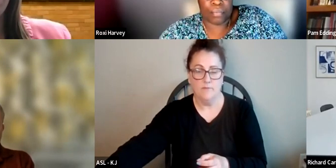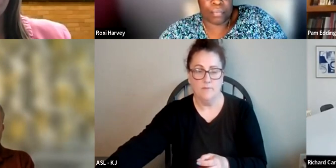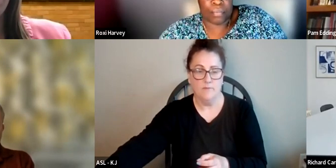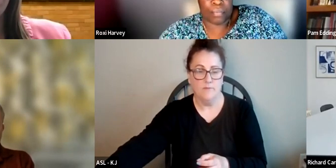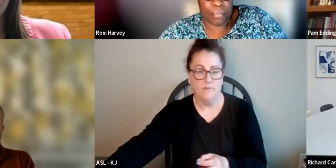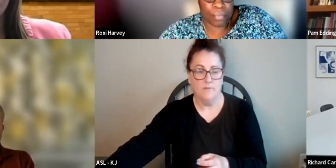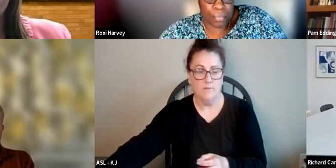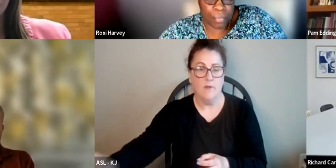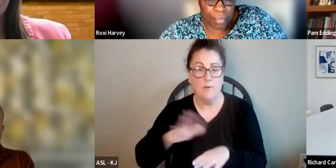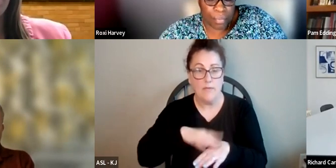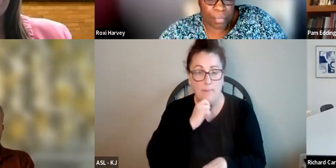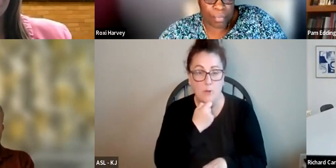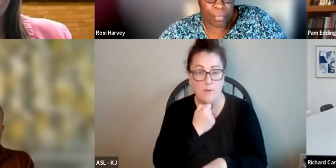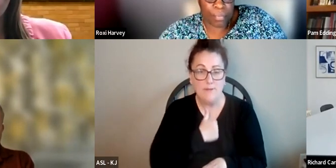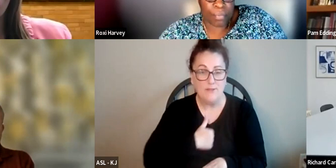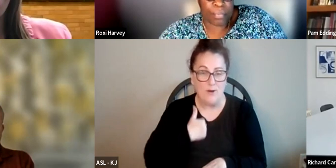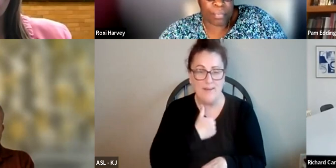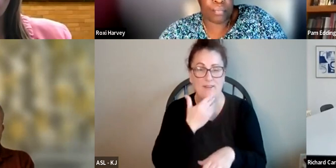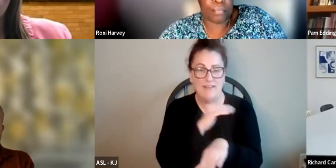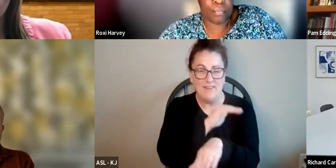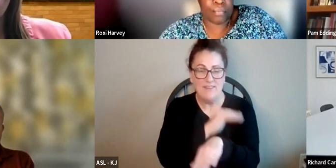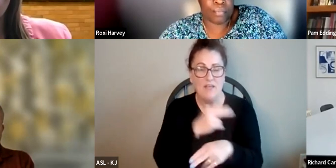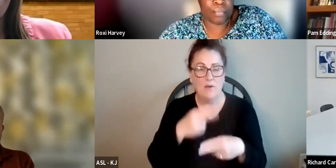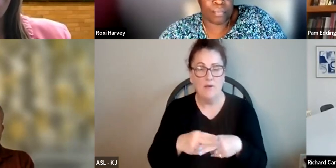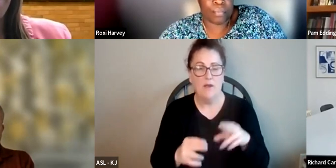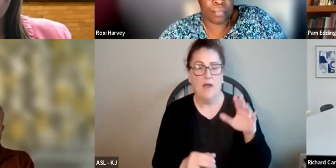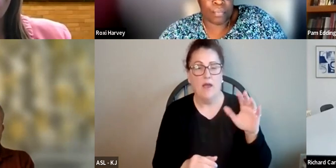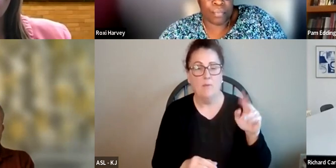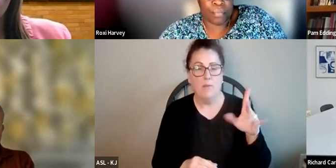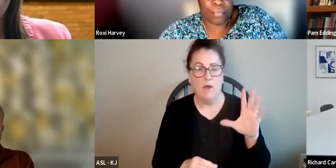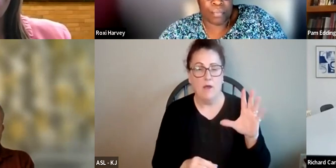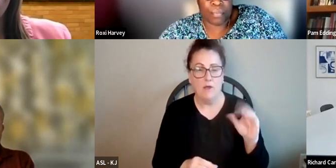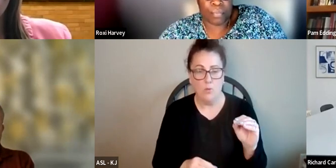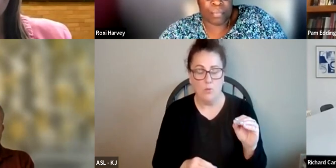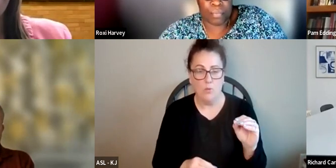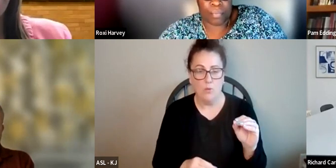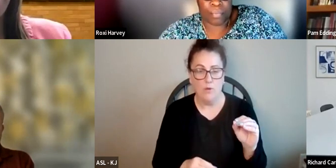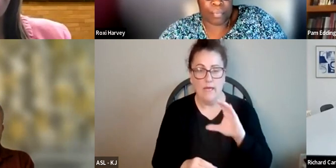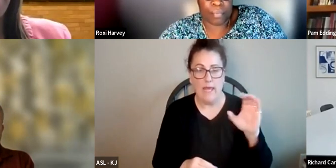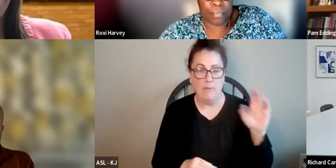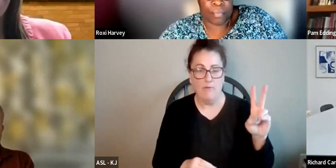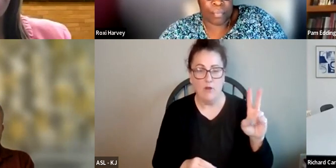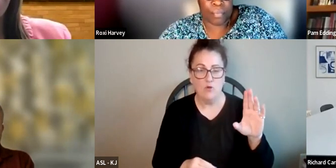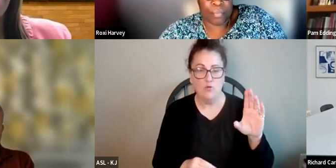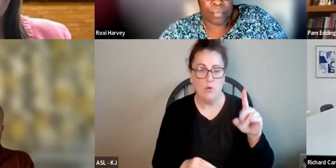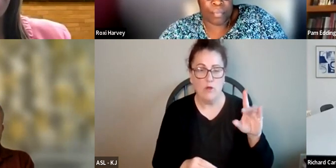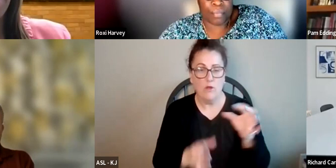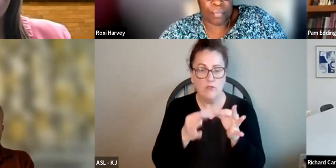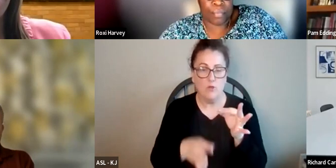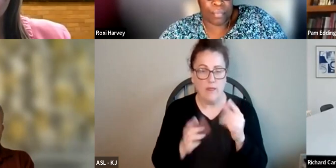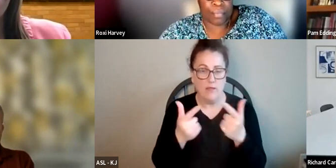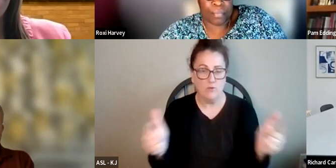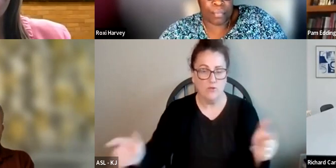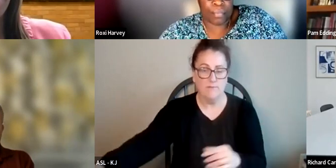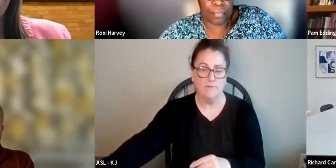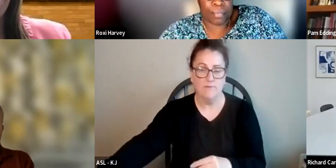I'm sorry, I was on mute. Good evening, everyone. Okay. My name is Armando Monteiro. I'm going to be your Cape Verdean Creole interpreter tonight. Boa noite